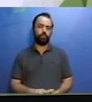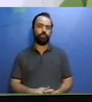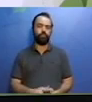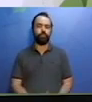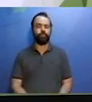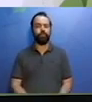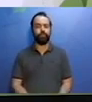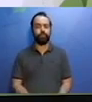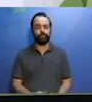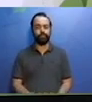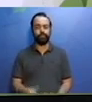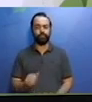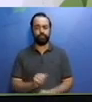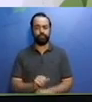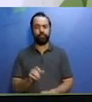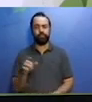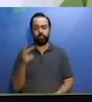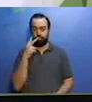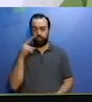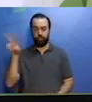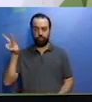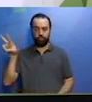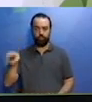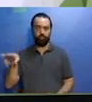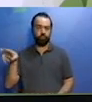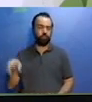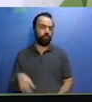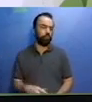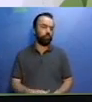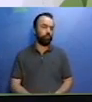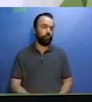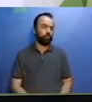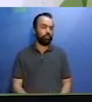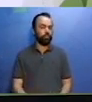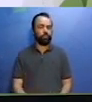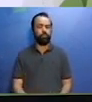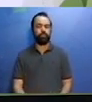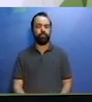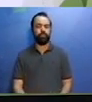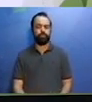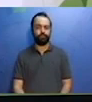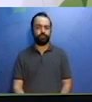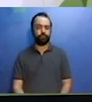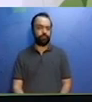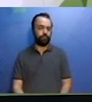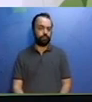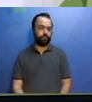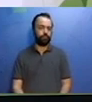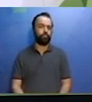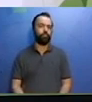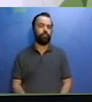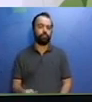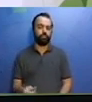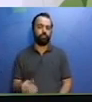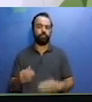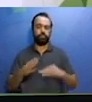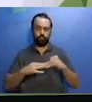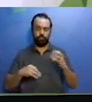com funil de bromo, destilação simples e destilação fracionada, que são